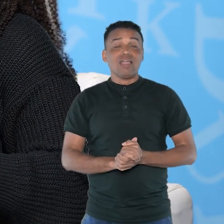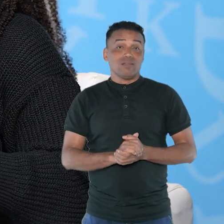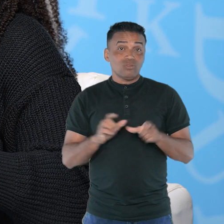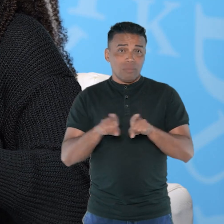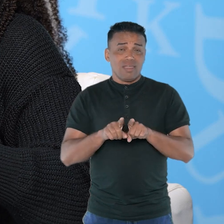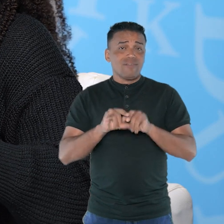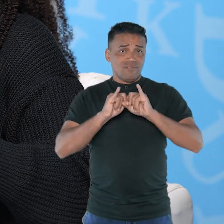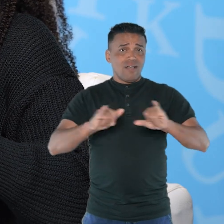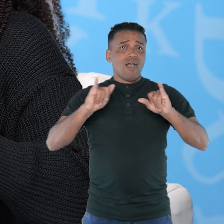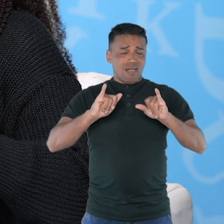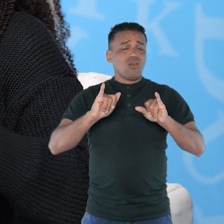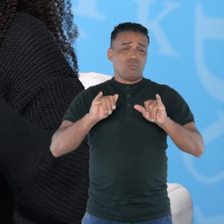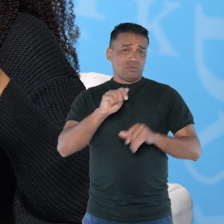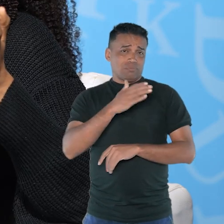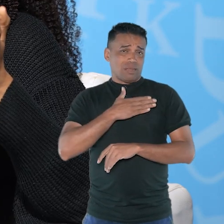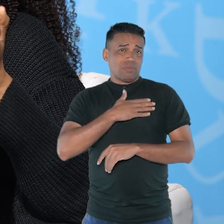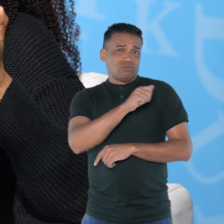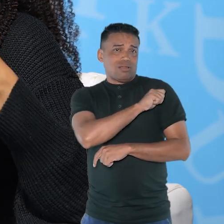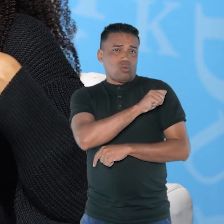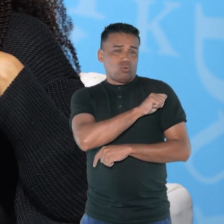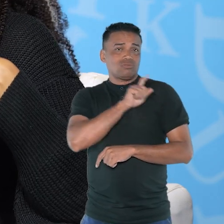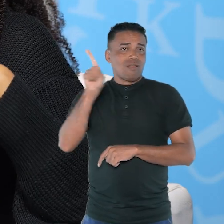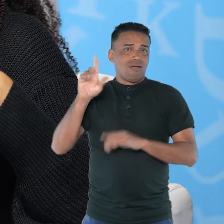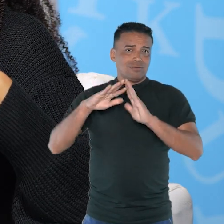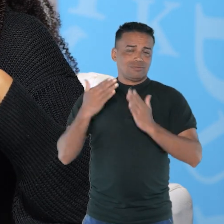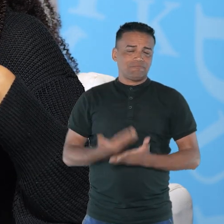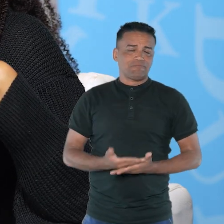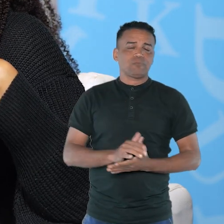para os meus alunos quando eu estou em sala de aula. Hoje em dia está muito